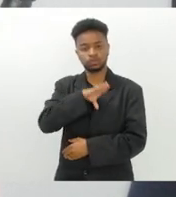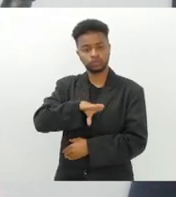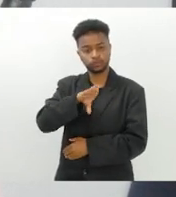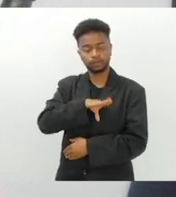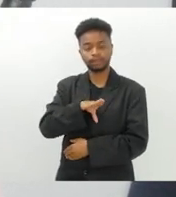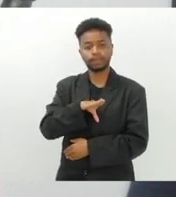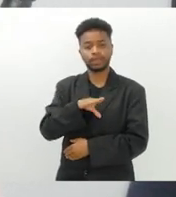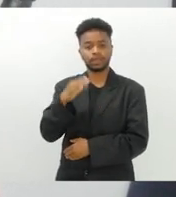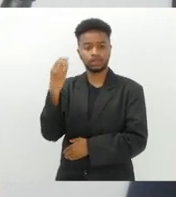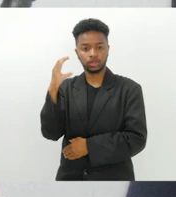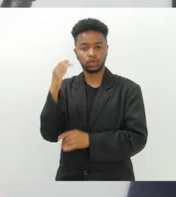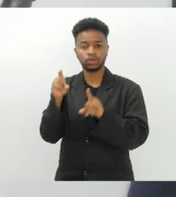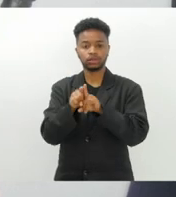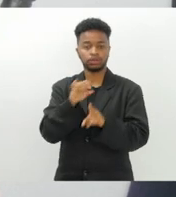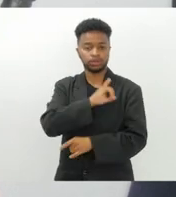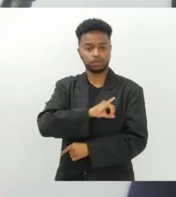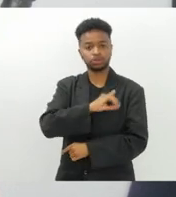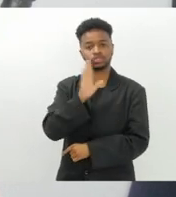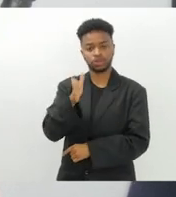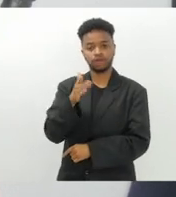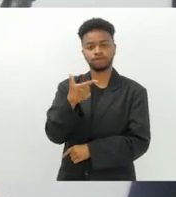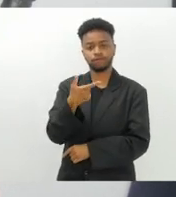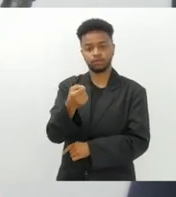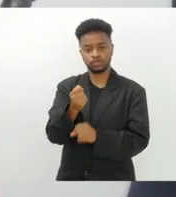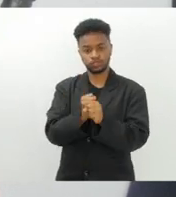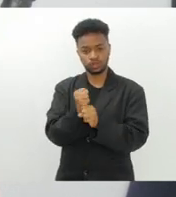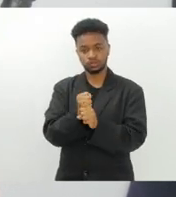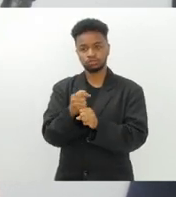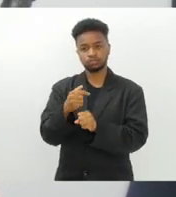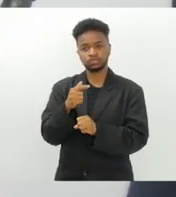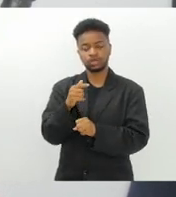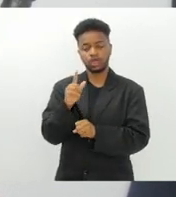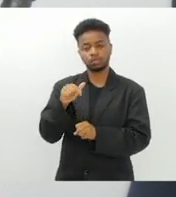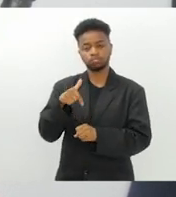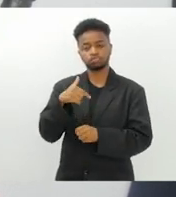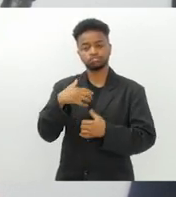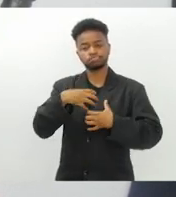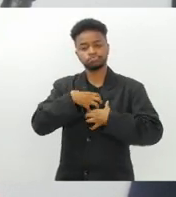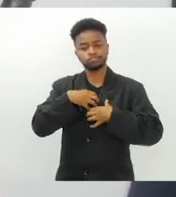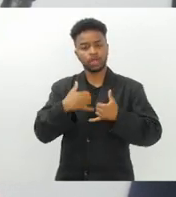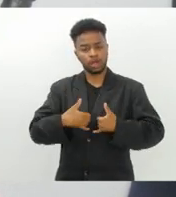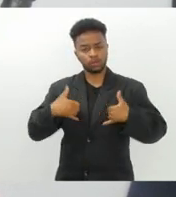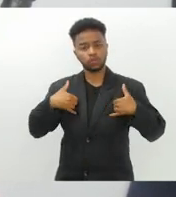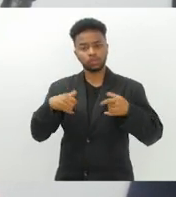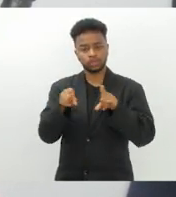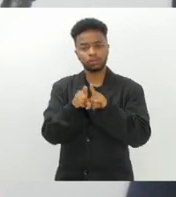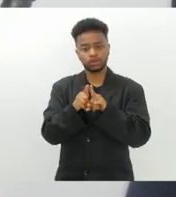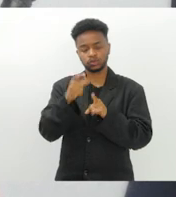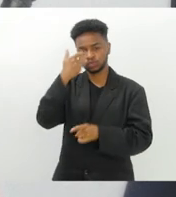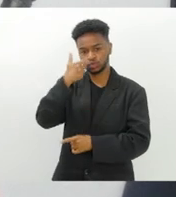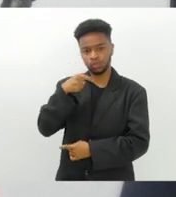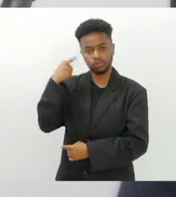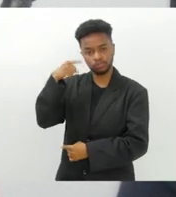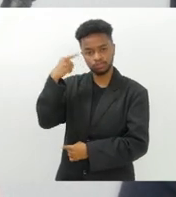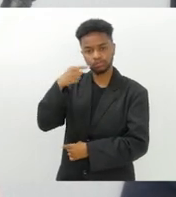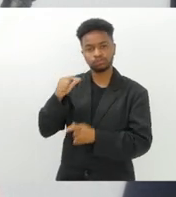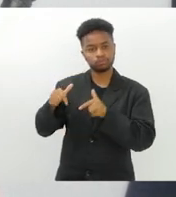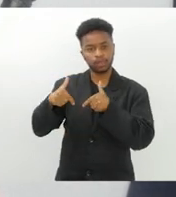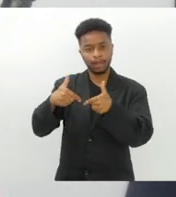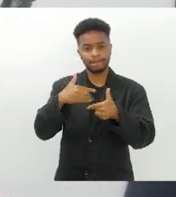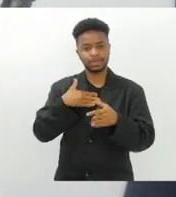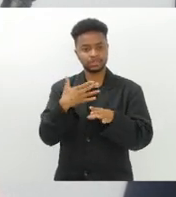de Itaboraí, há 20 anos, sinto muito orgulhoso por isso. E também sou advogado atuante no meu município e nos